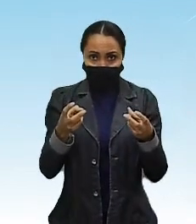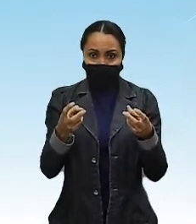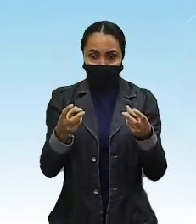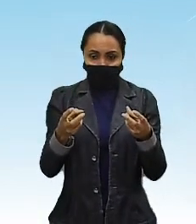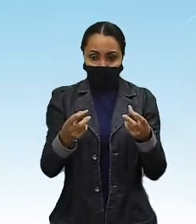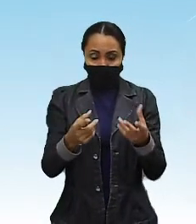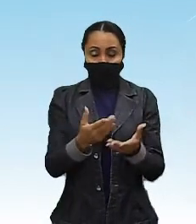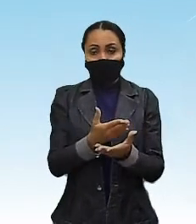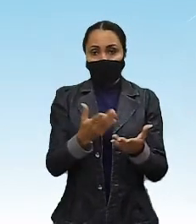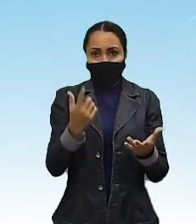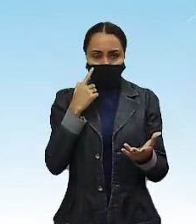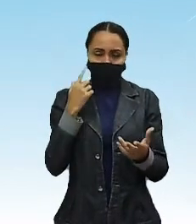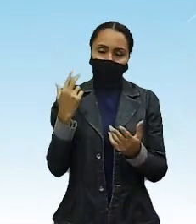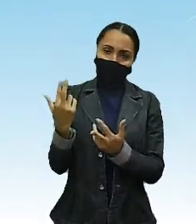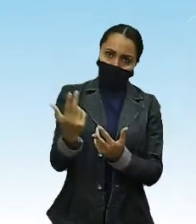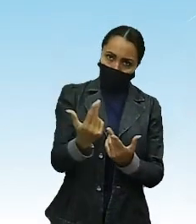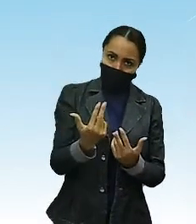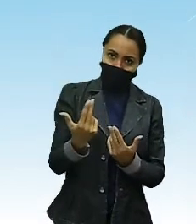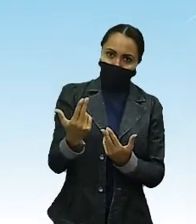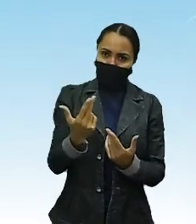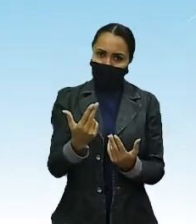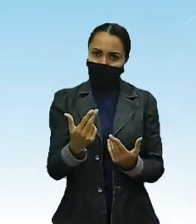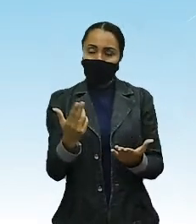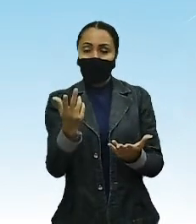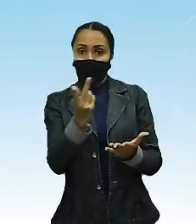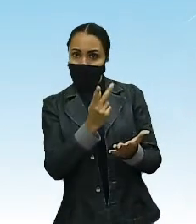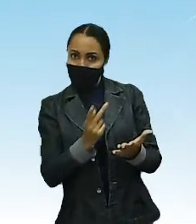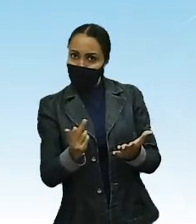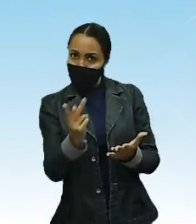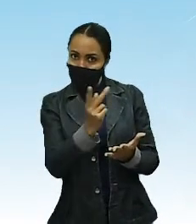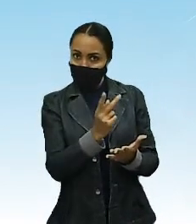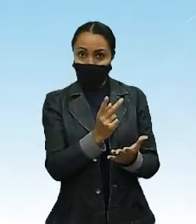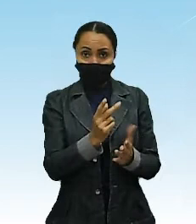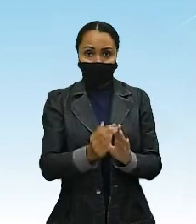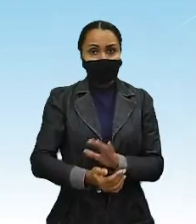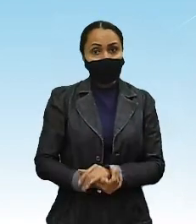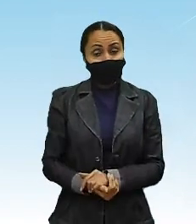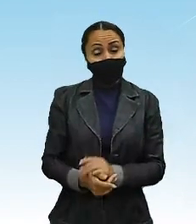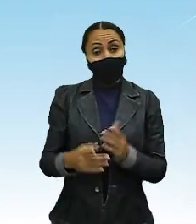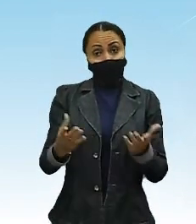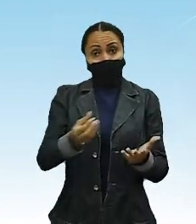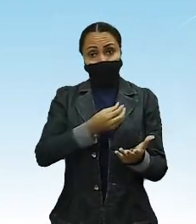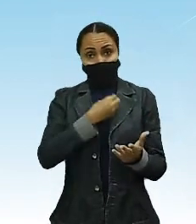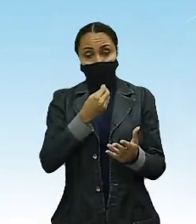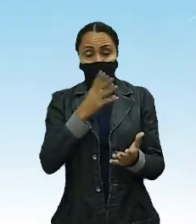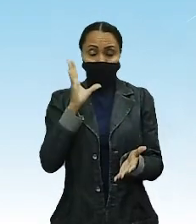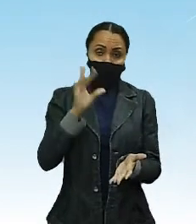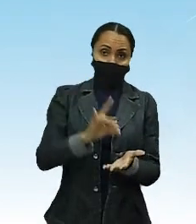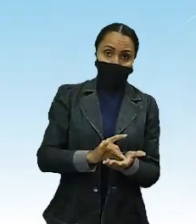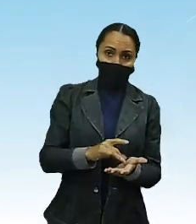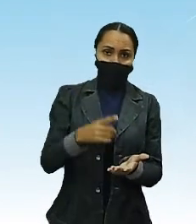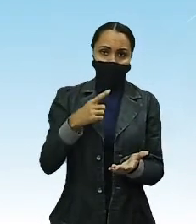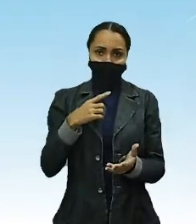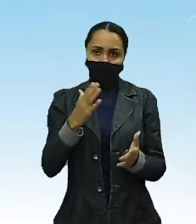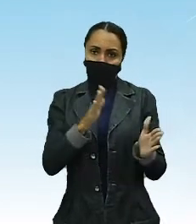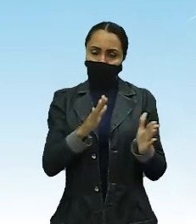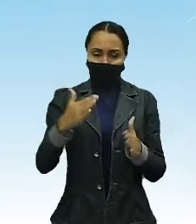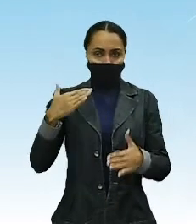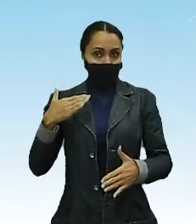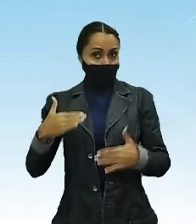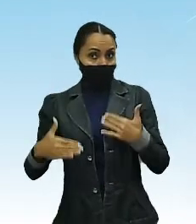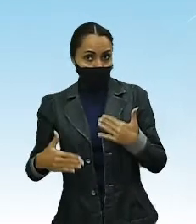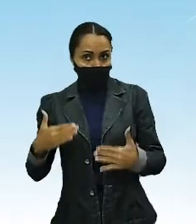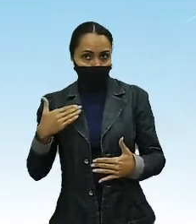são bastante semelhantes? A gente nunca vai falar igual, são semelhantes, tá? Porque na vida real sempre temos uma parte do corpo,